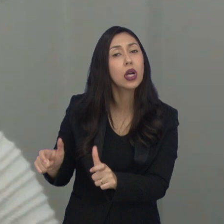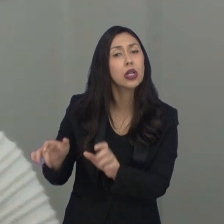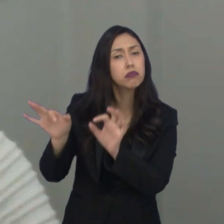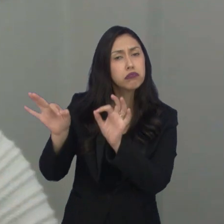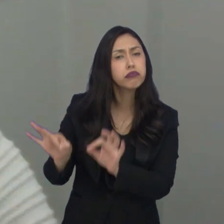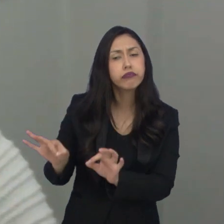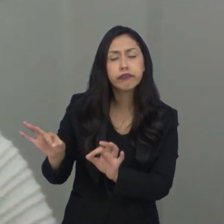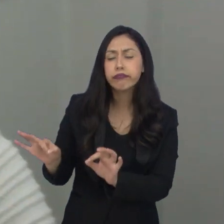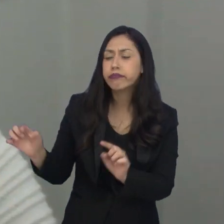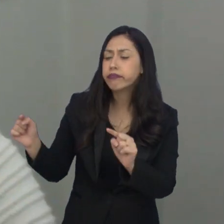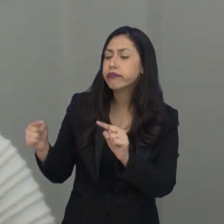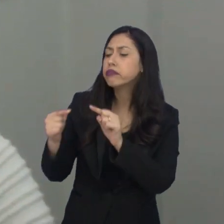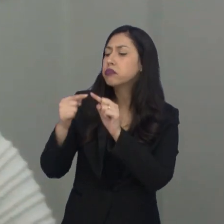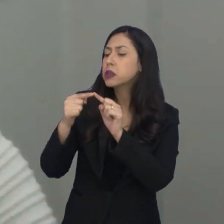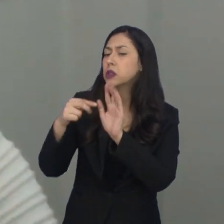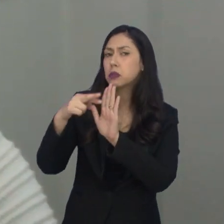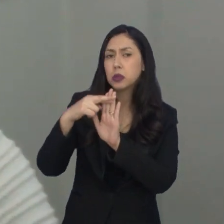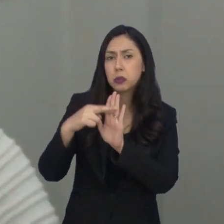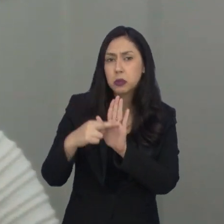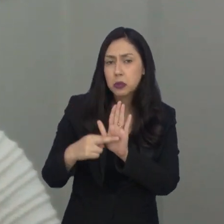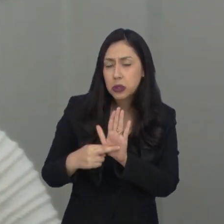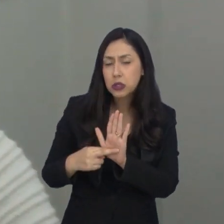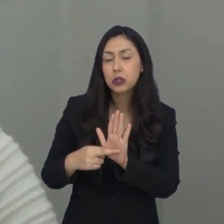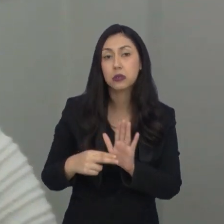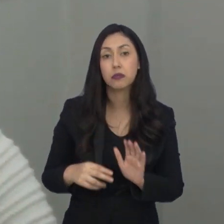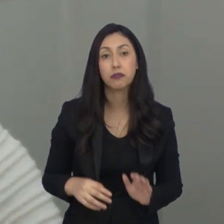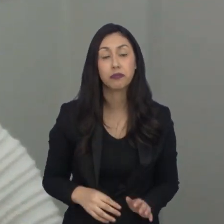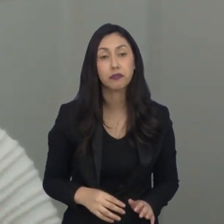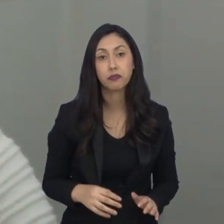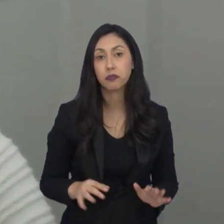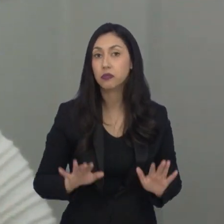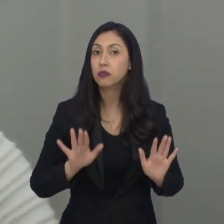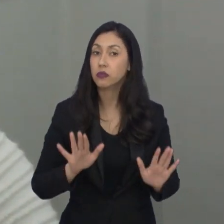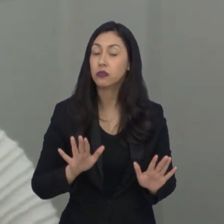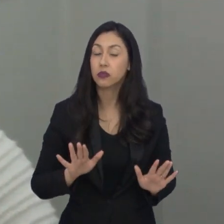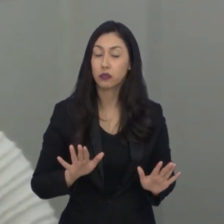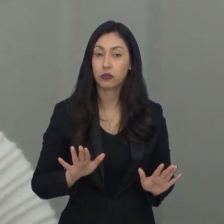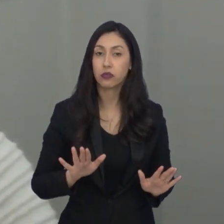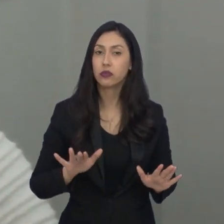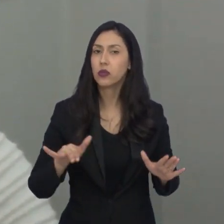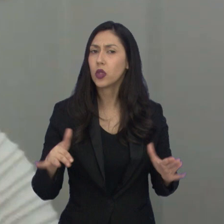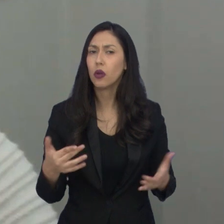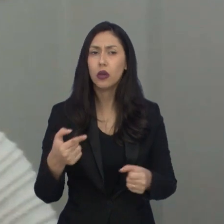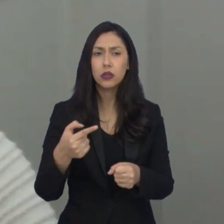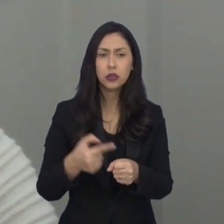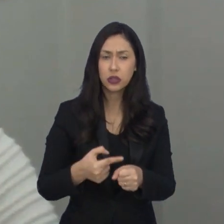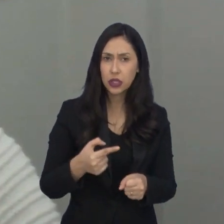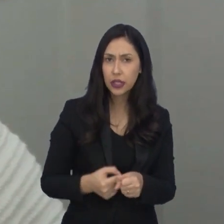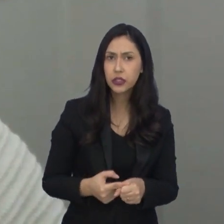irregular no caso em questão. Mas o município, quando faz,